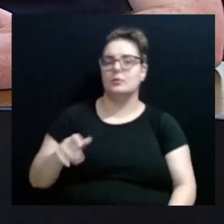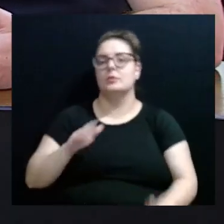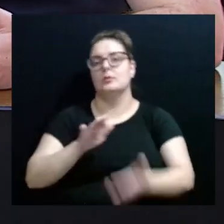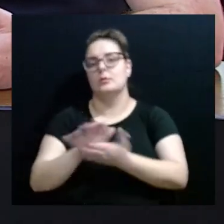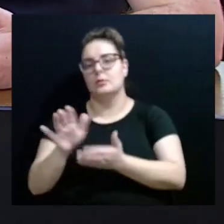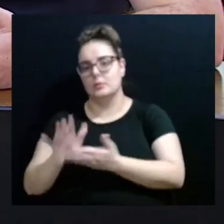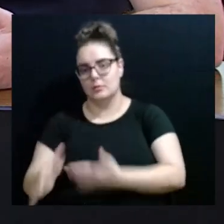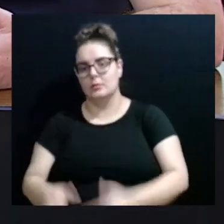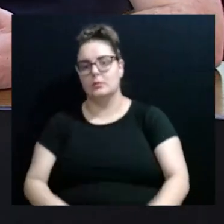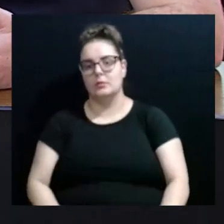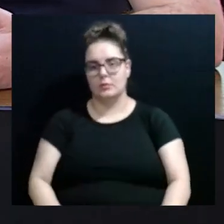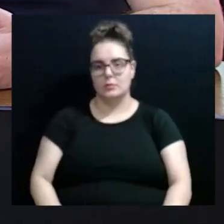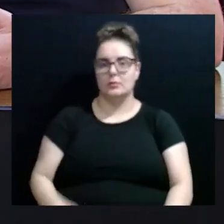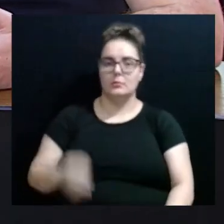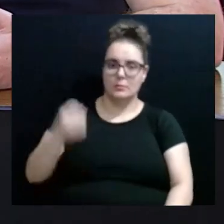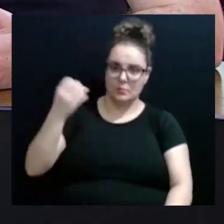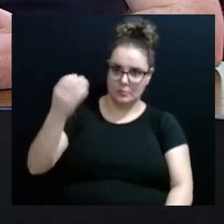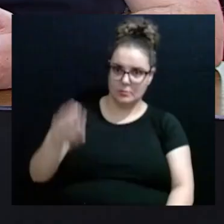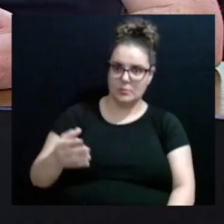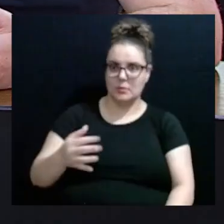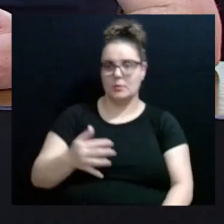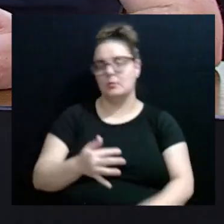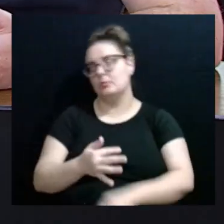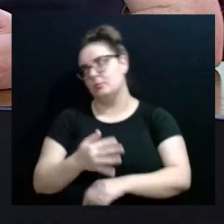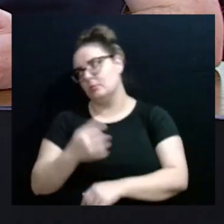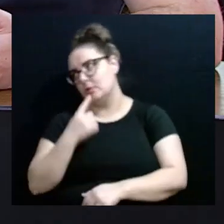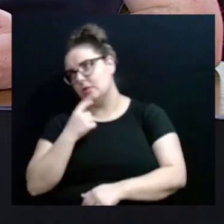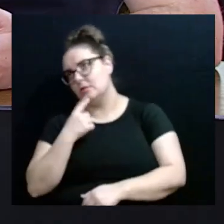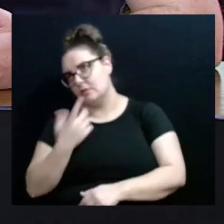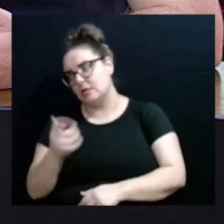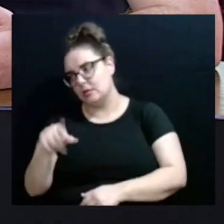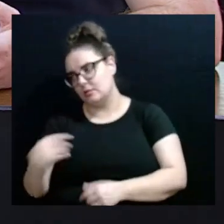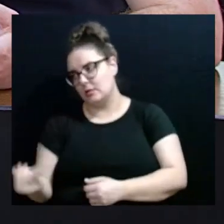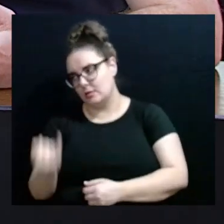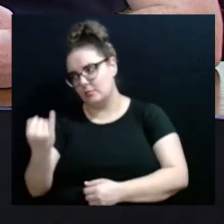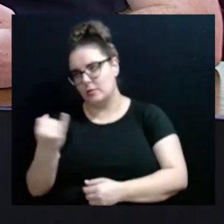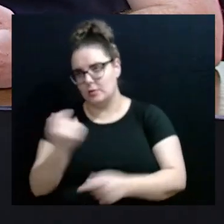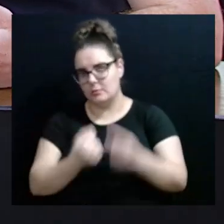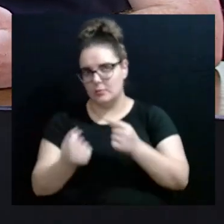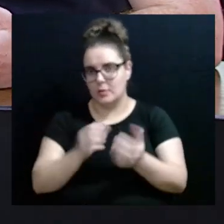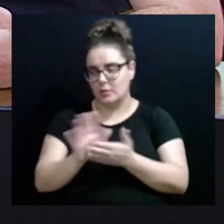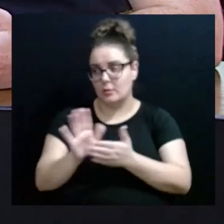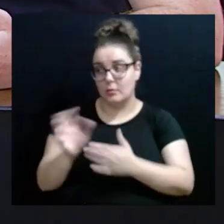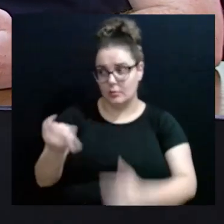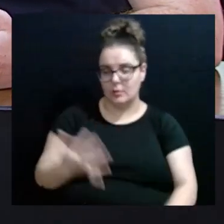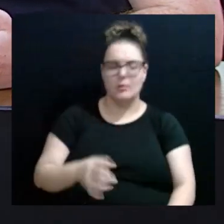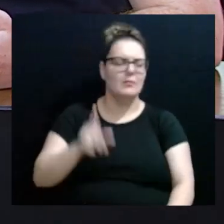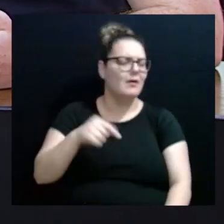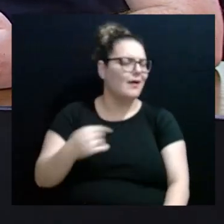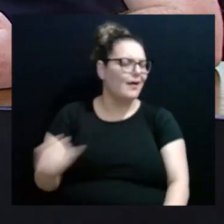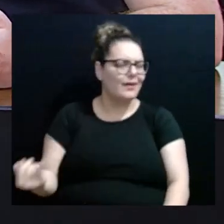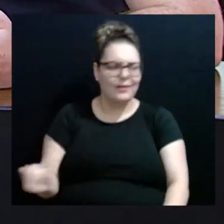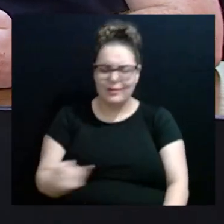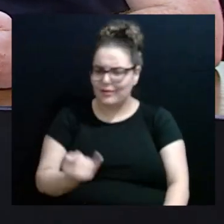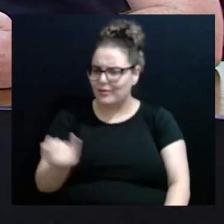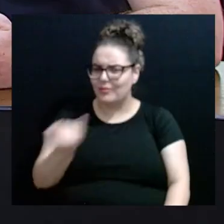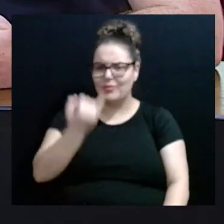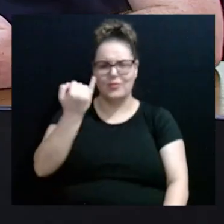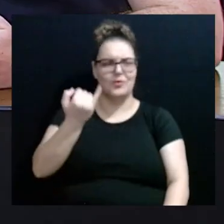quanto a pessoa pode gastar para essa viagem, para esse feriado, é interessante também? É